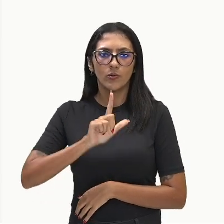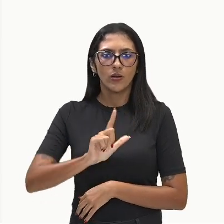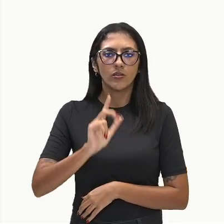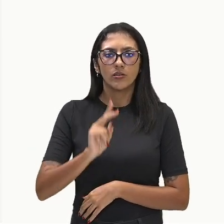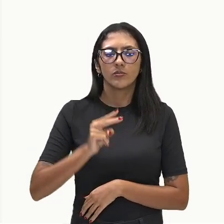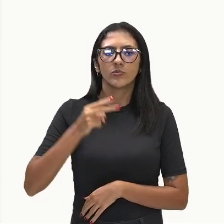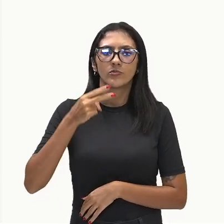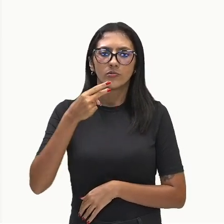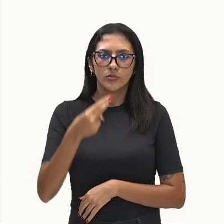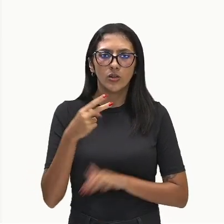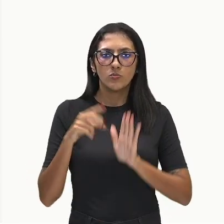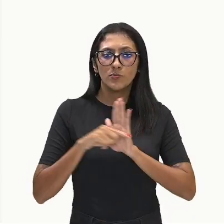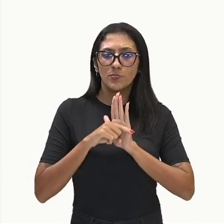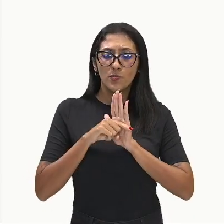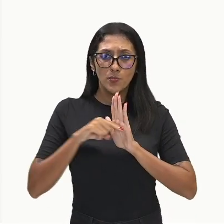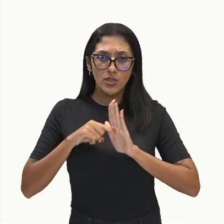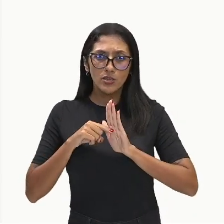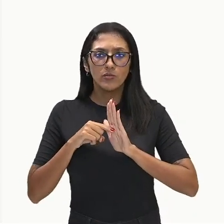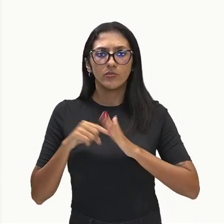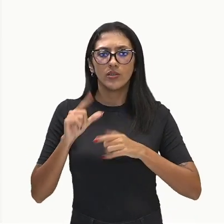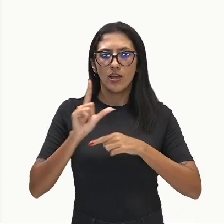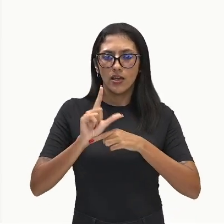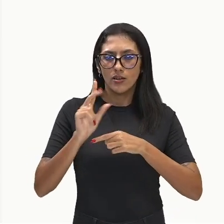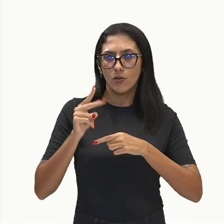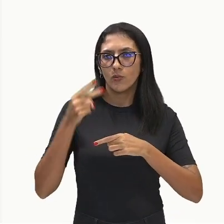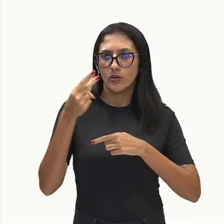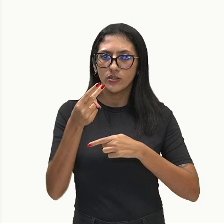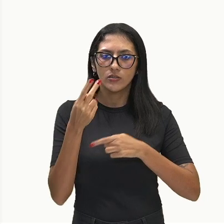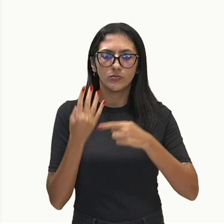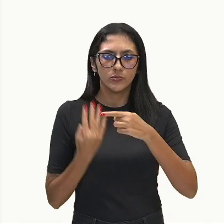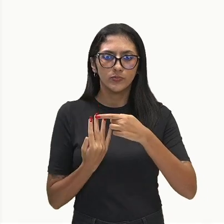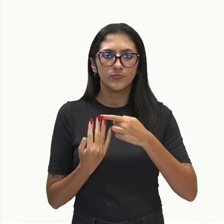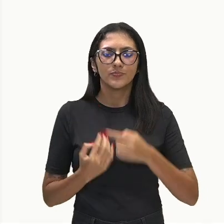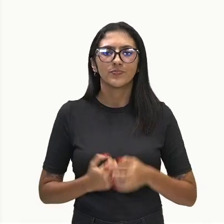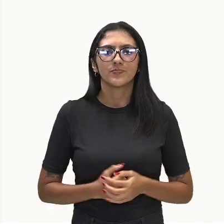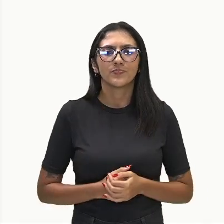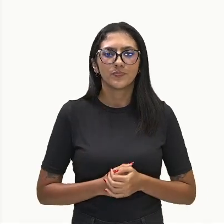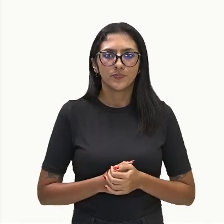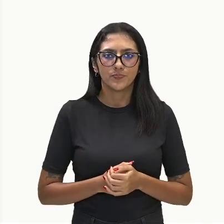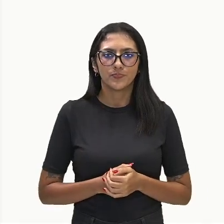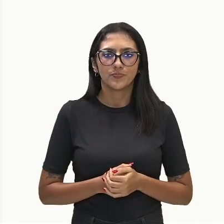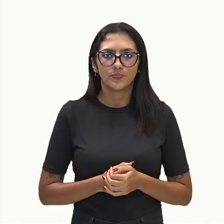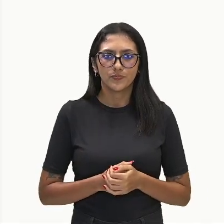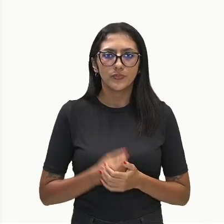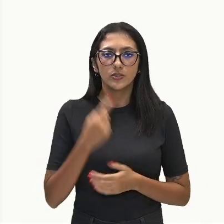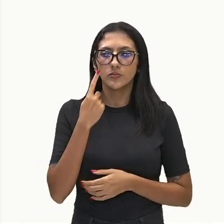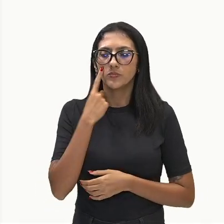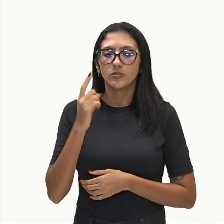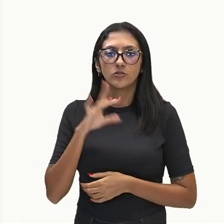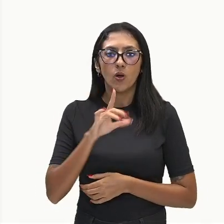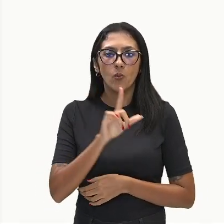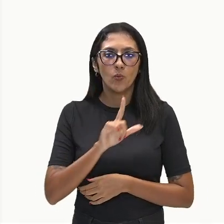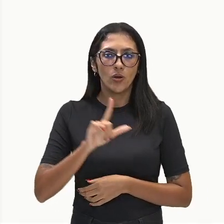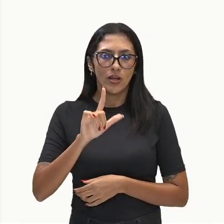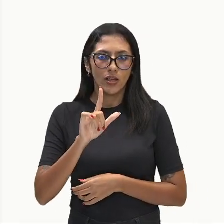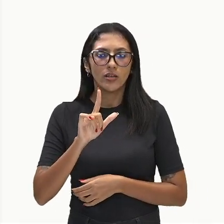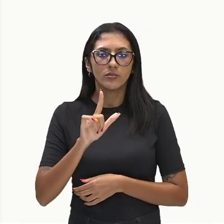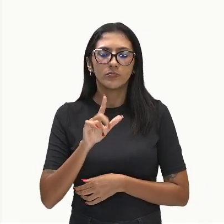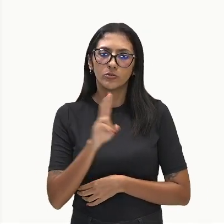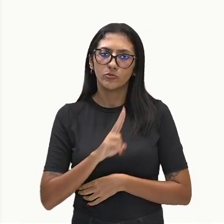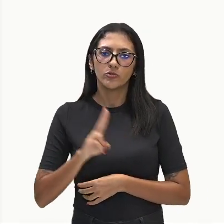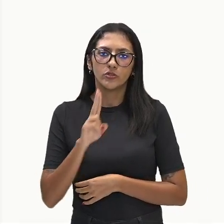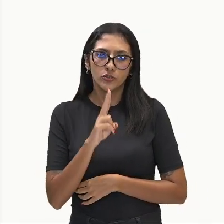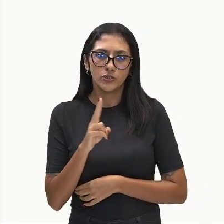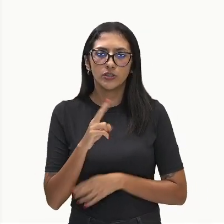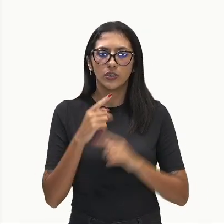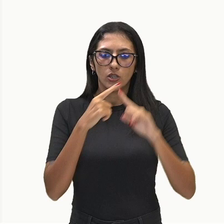ao quadrado sobre 4. E aí a gente continua. Resolvendo aqui, tiramos o MMC entre